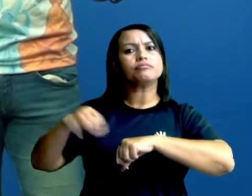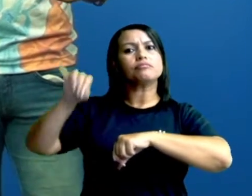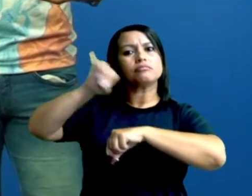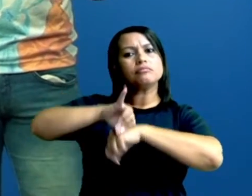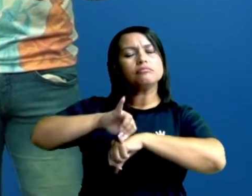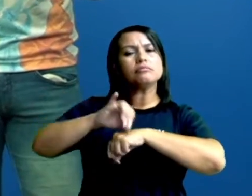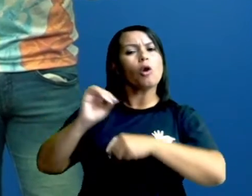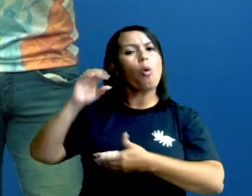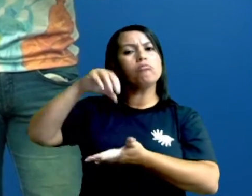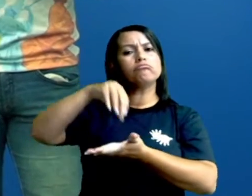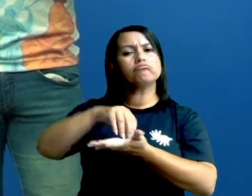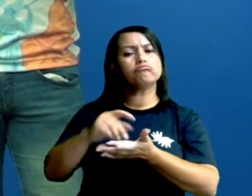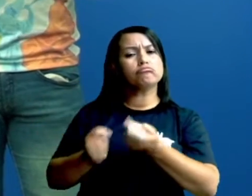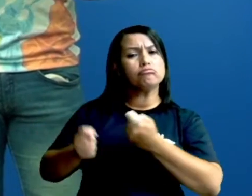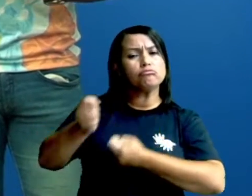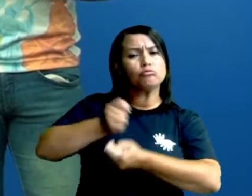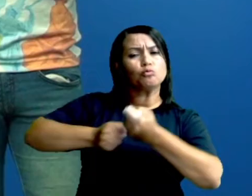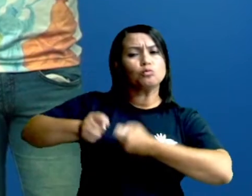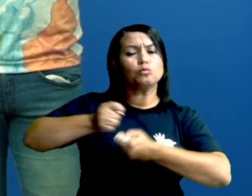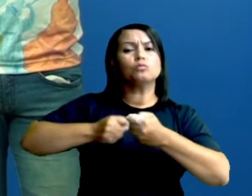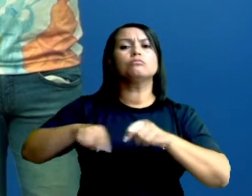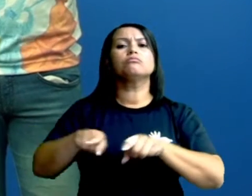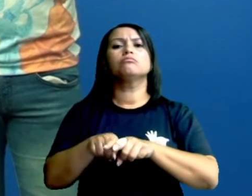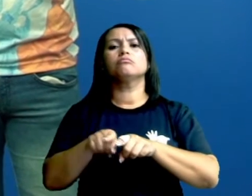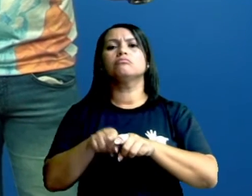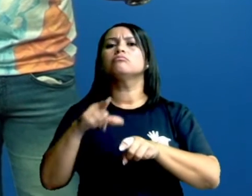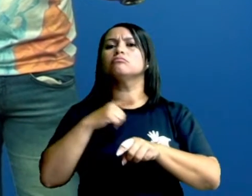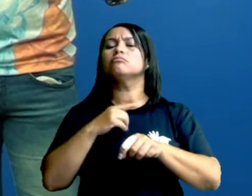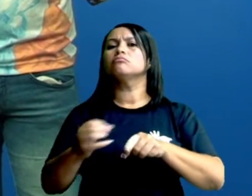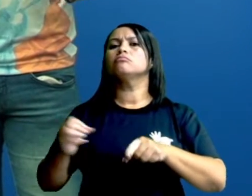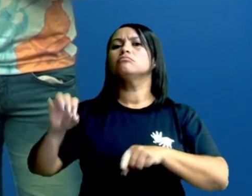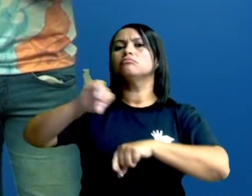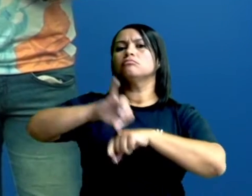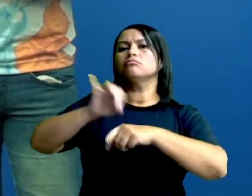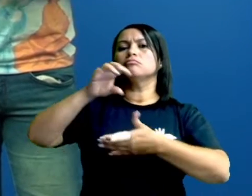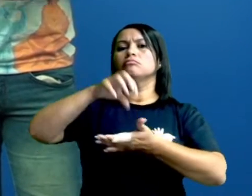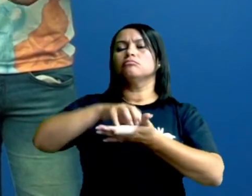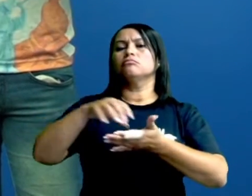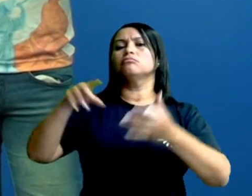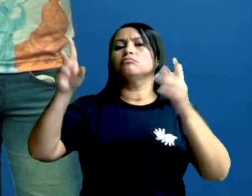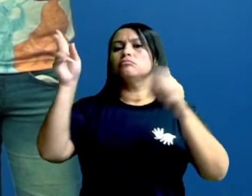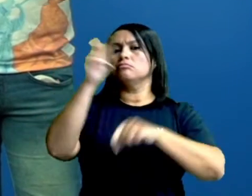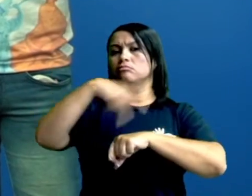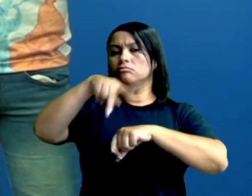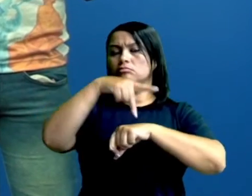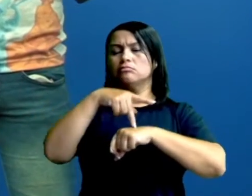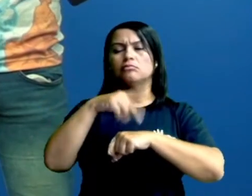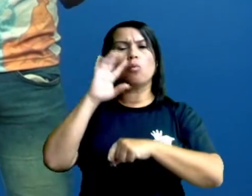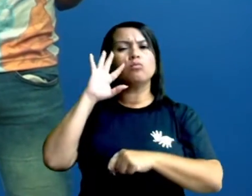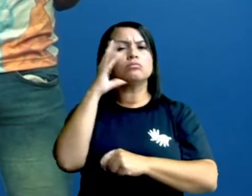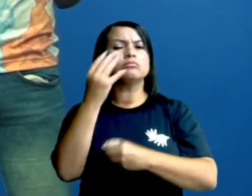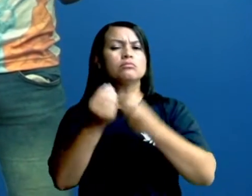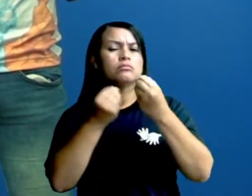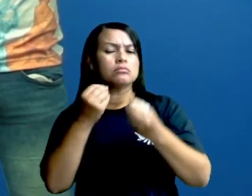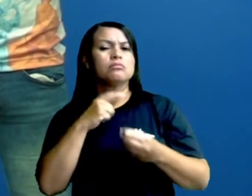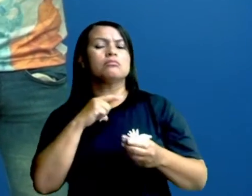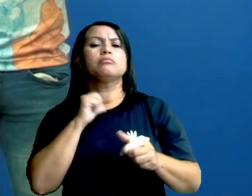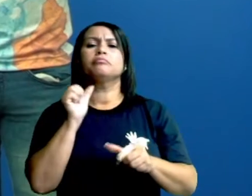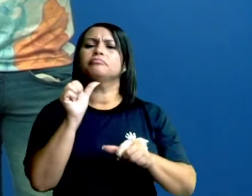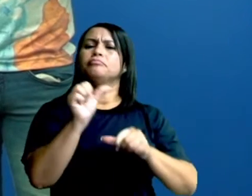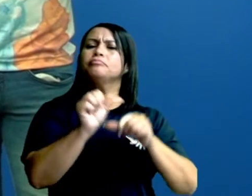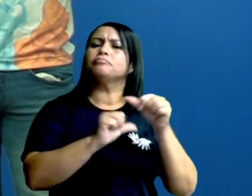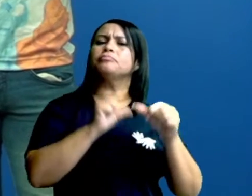hegemonia econômica ou a região Sudeste se tornar o centro econômico do país, isso aconteceu a partir do momento em que a gente tem a troca,